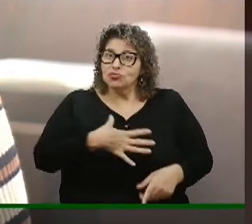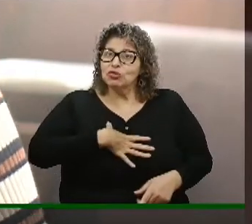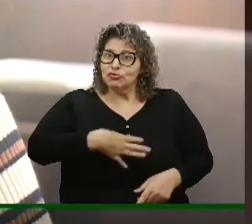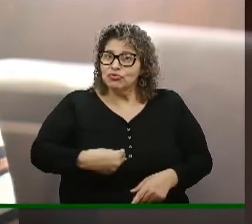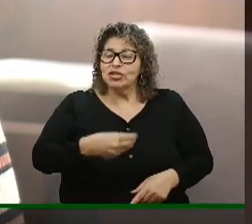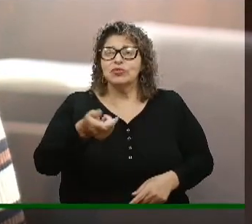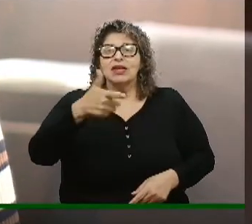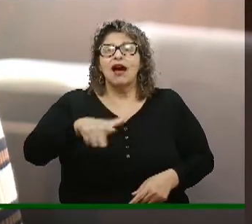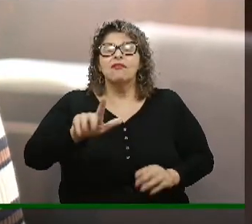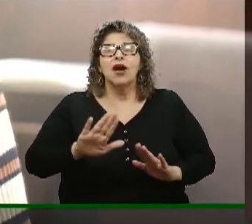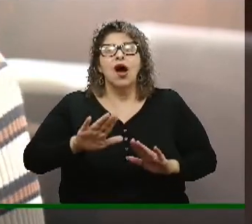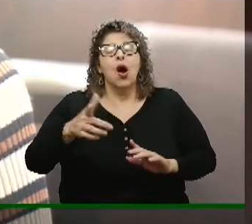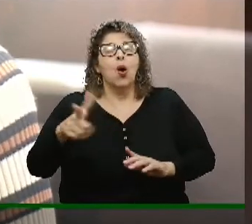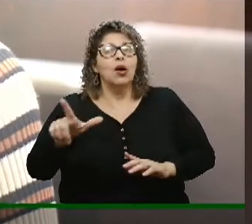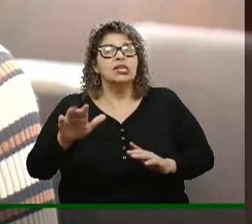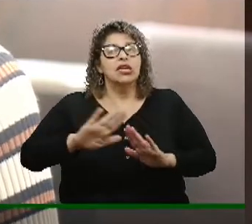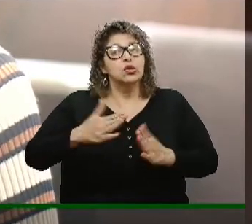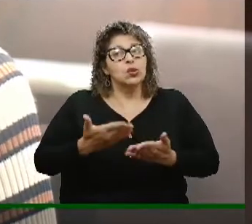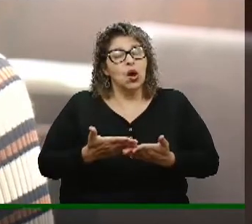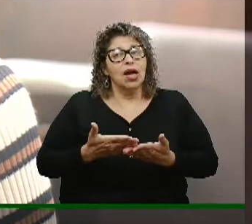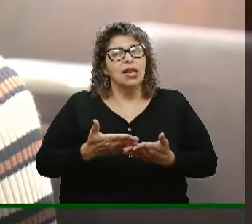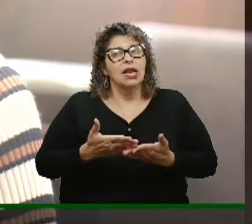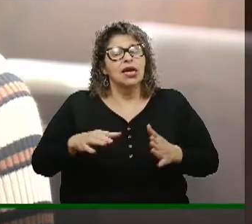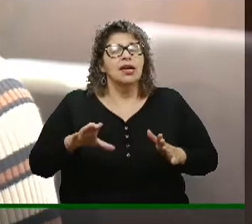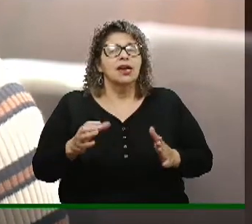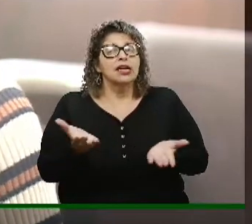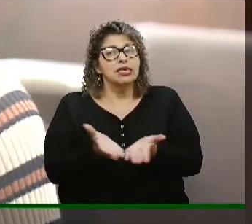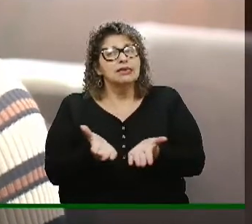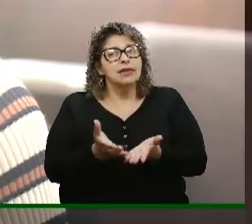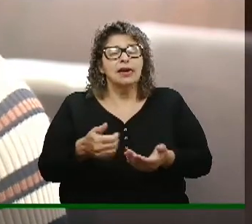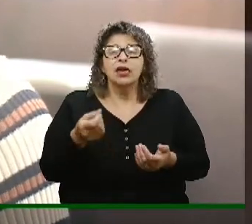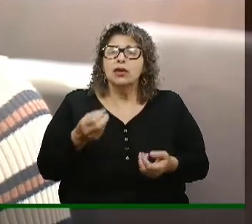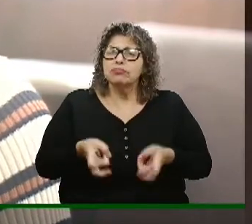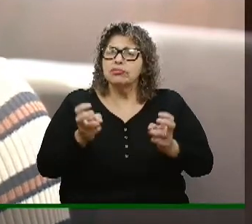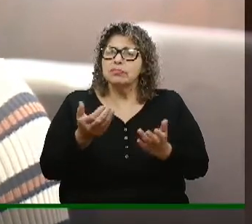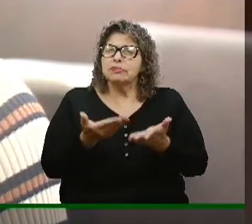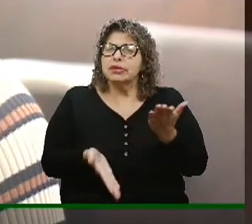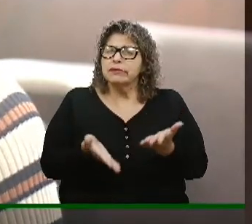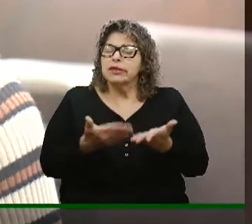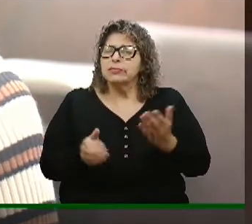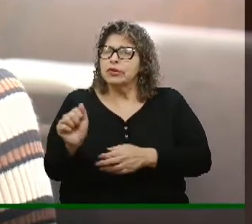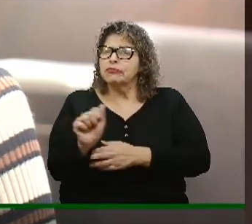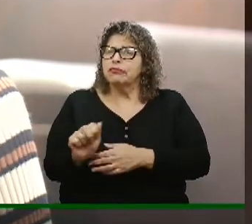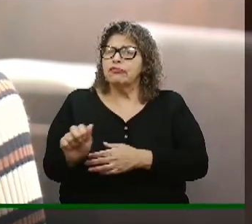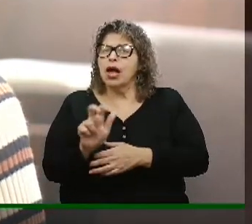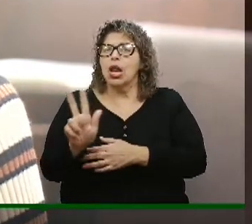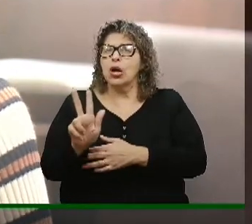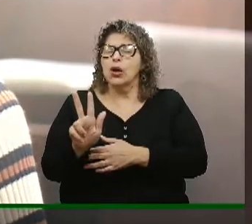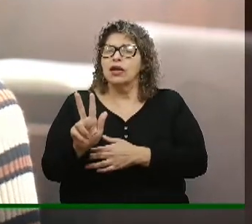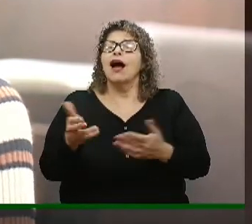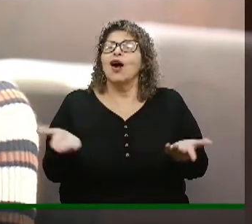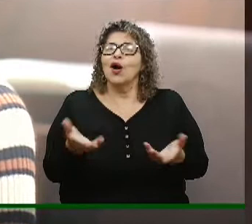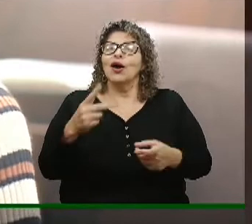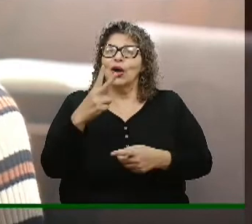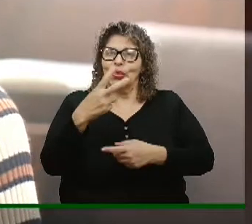estudavam numa outra escola cristã e eu comecei a sentir que a escola estava perdendo seus princípios e valores. E agora completo